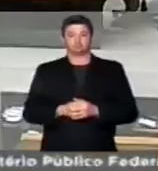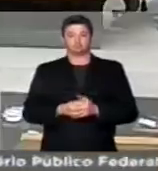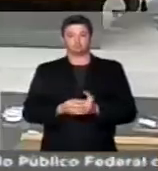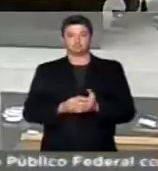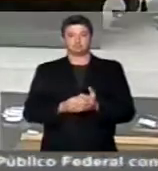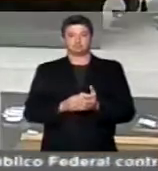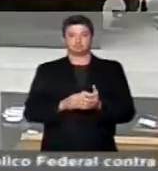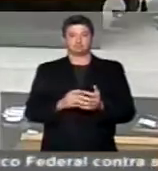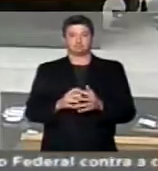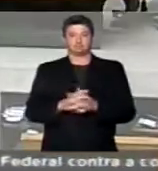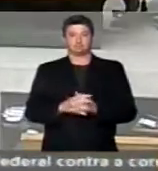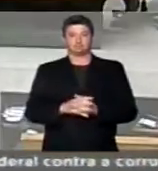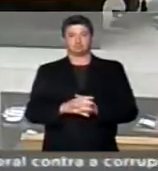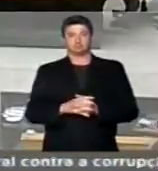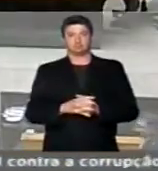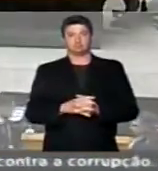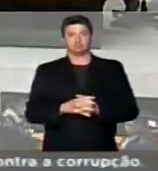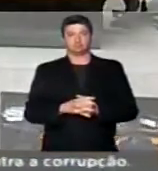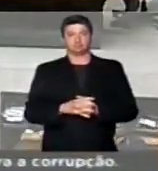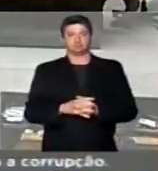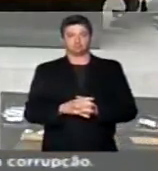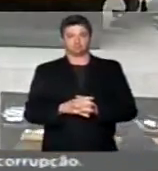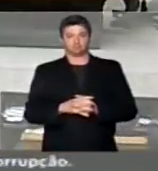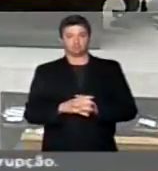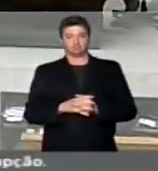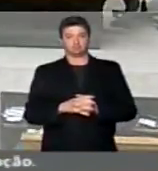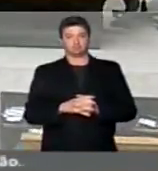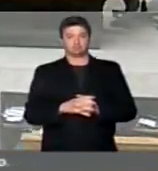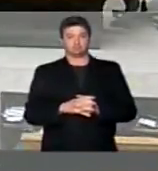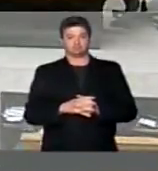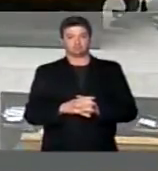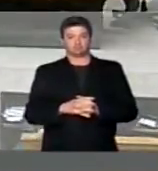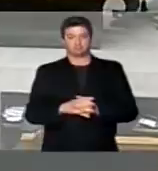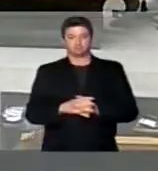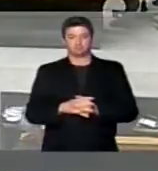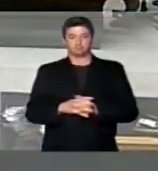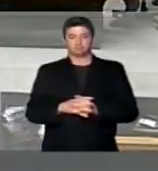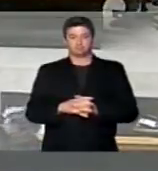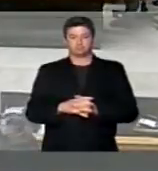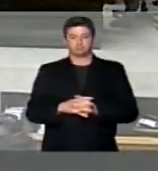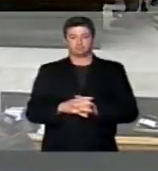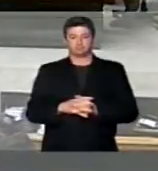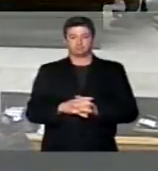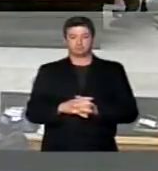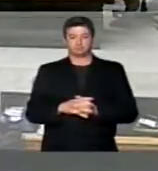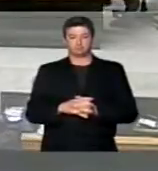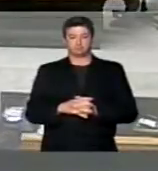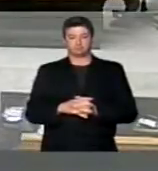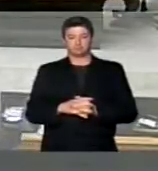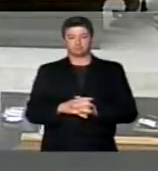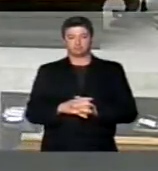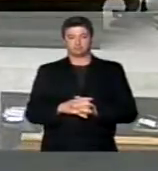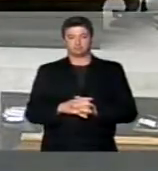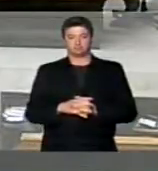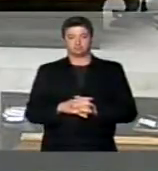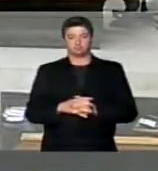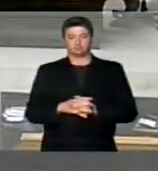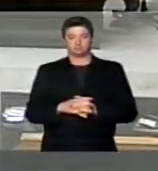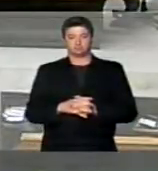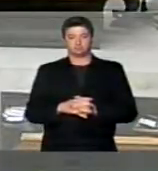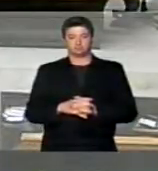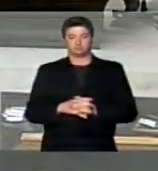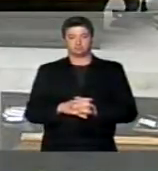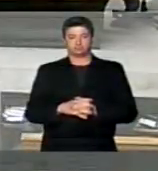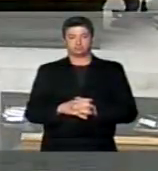avô não tinha. Só os lábios. Tem aquelas entradas. Isso, o capítulo é essa aqui. Mas Camilo é